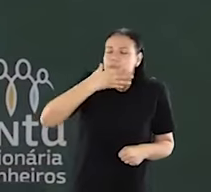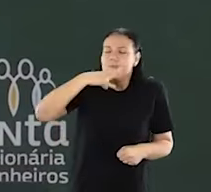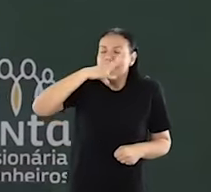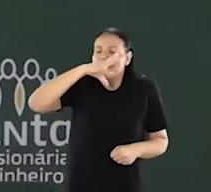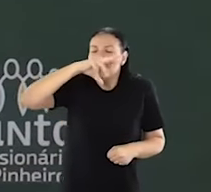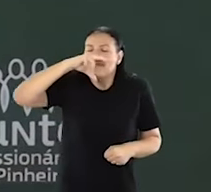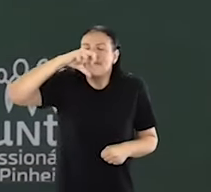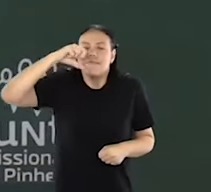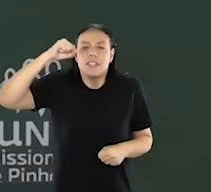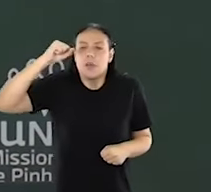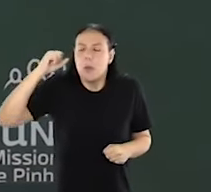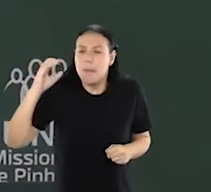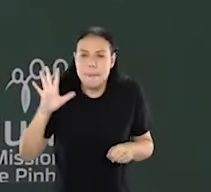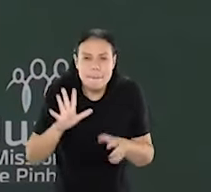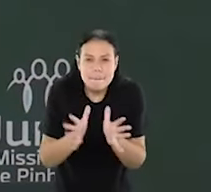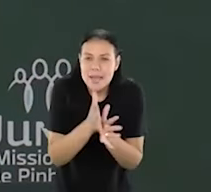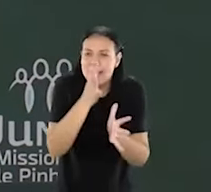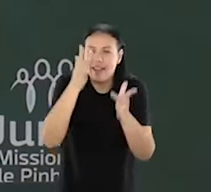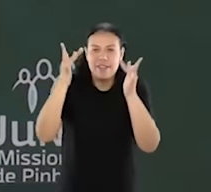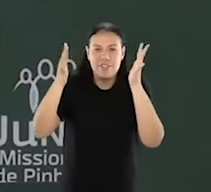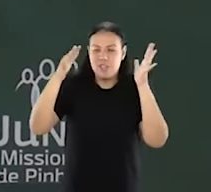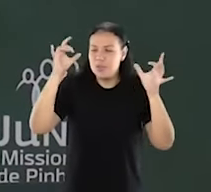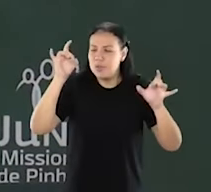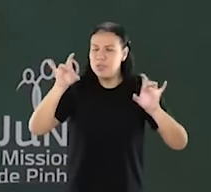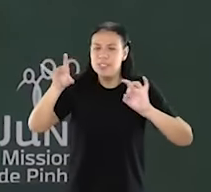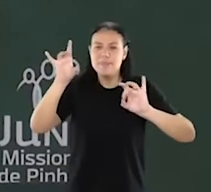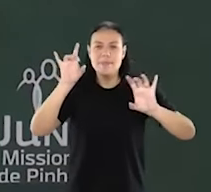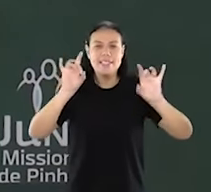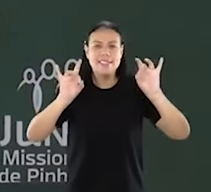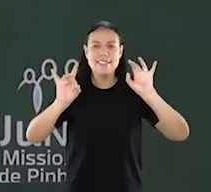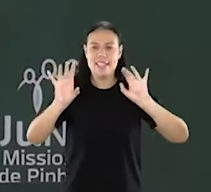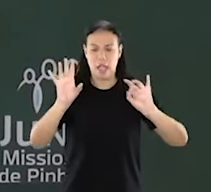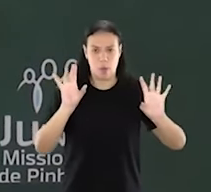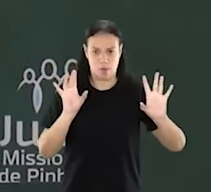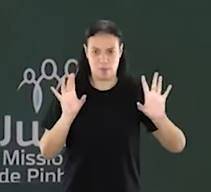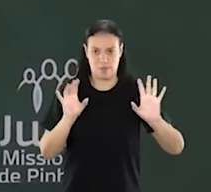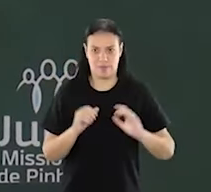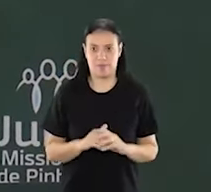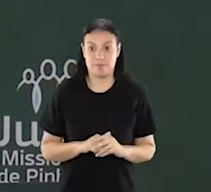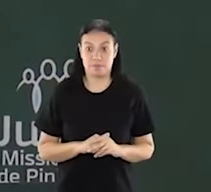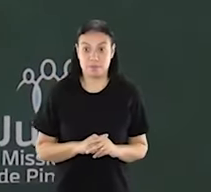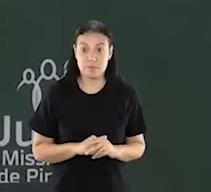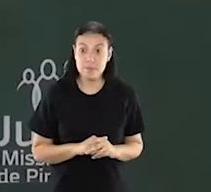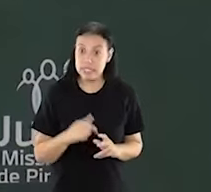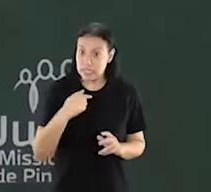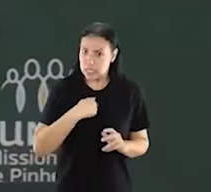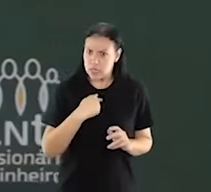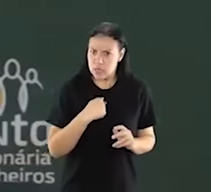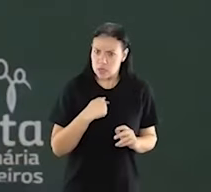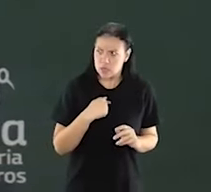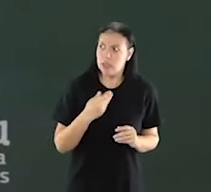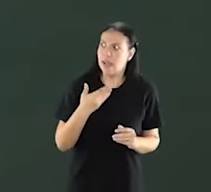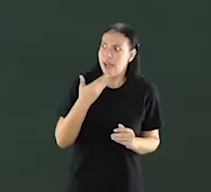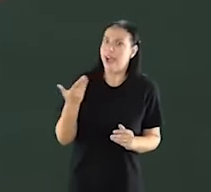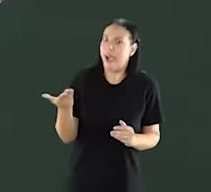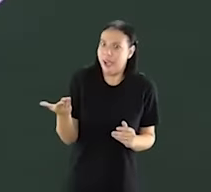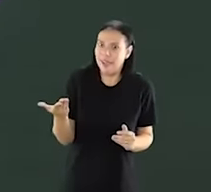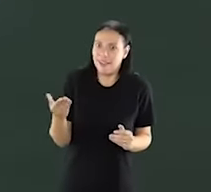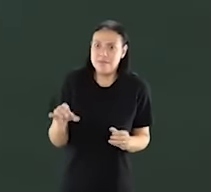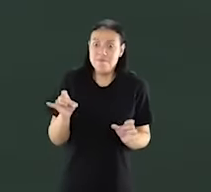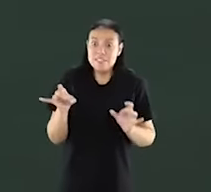me impressiona o grau superlativo, preciosíssimo. E o texto